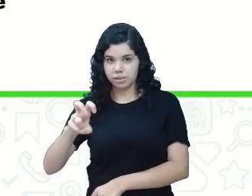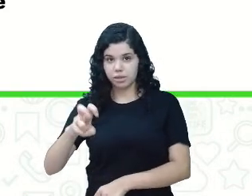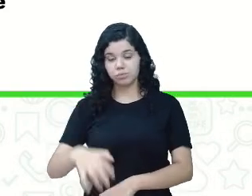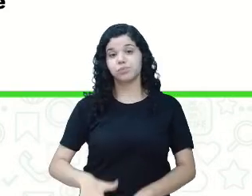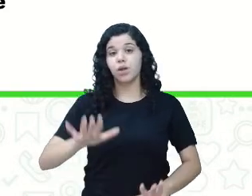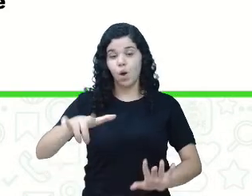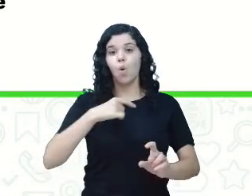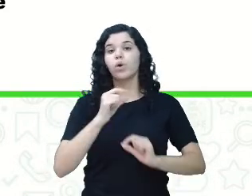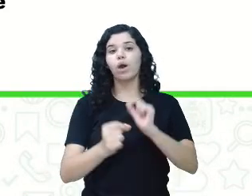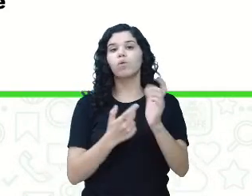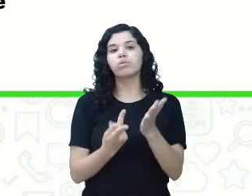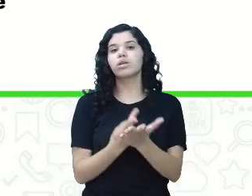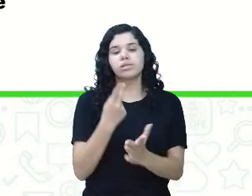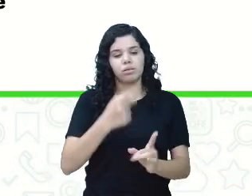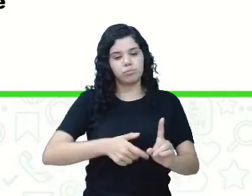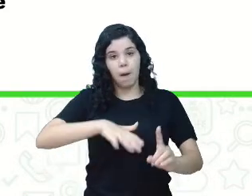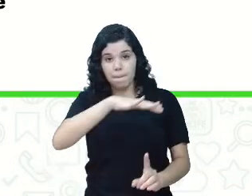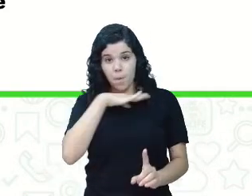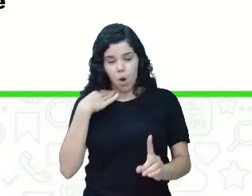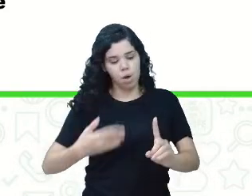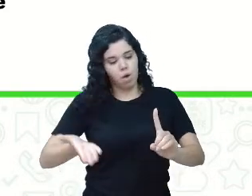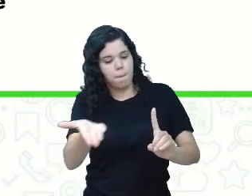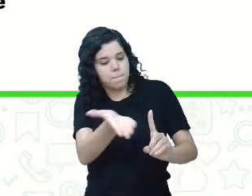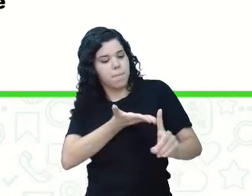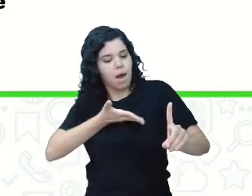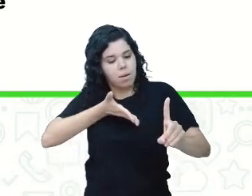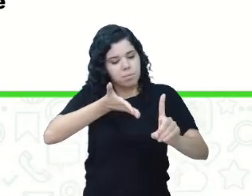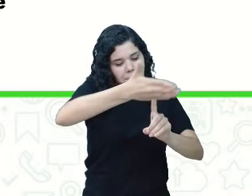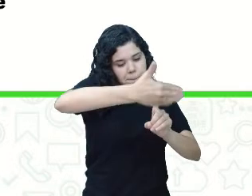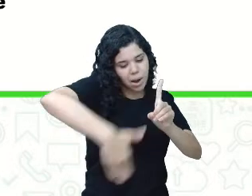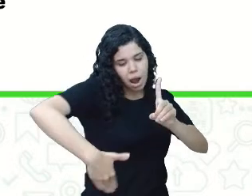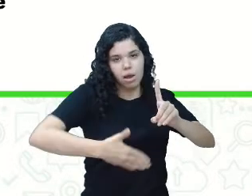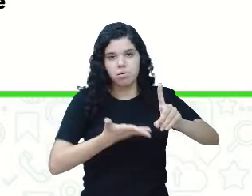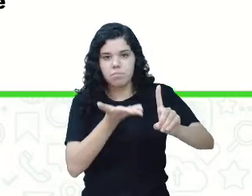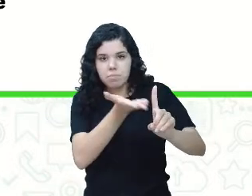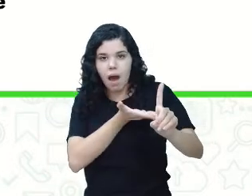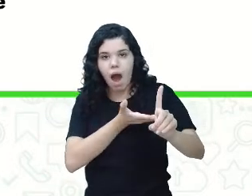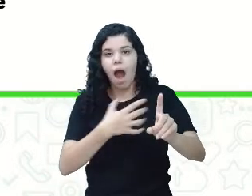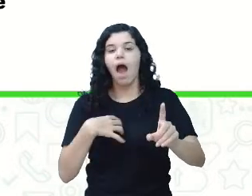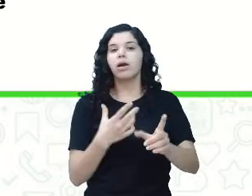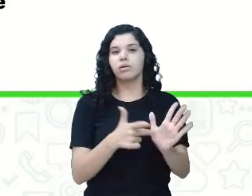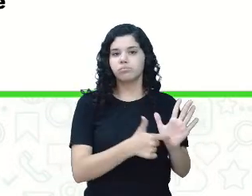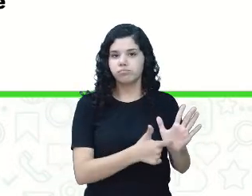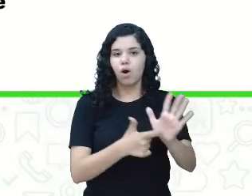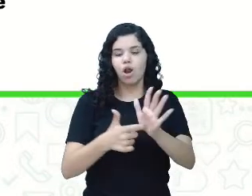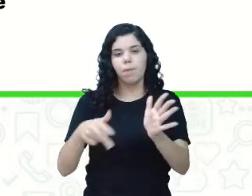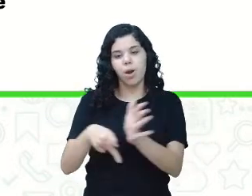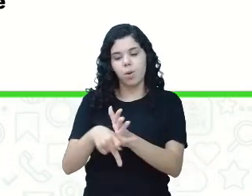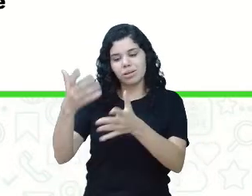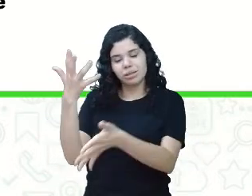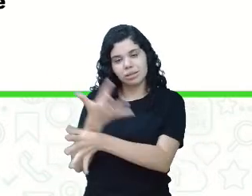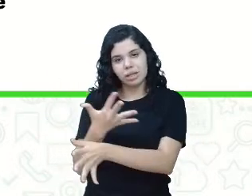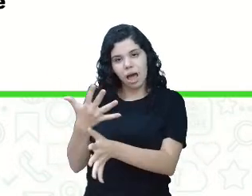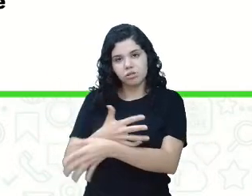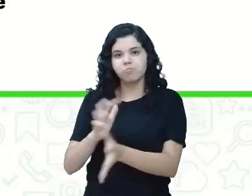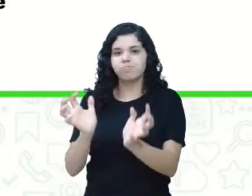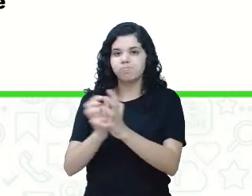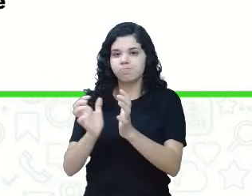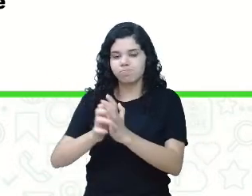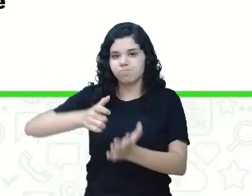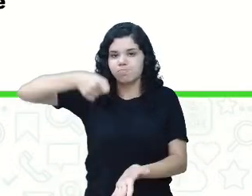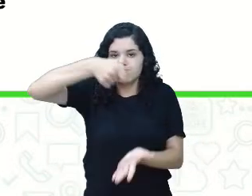cabeça foi exposta em praça pública em Olinda, isso mesmo, vizinha de Recife, como